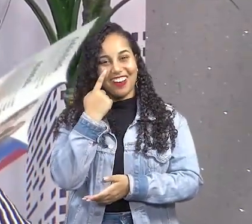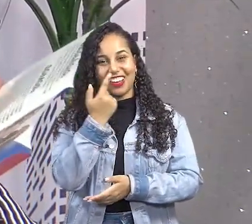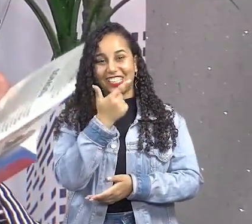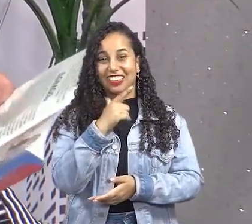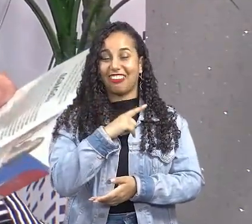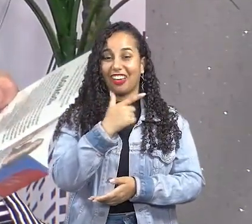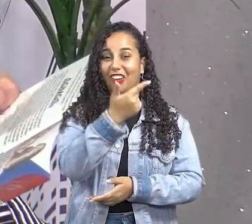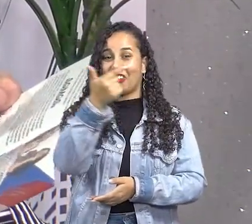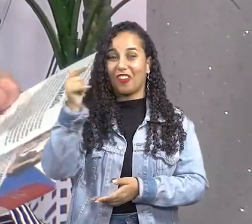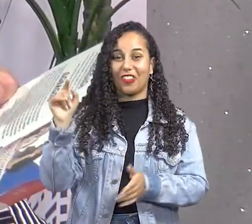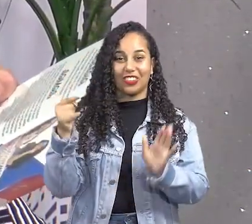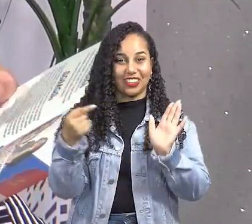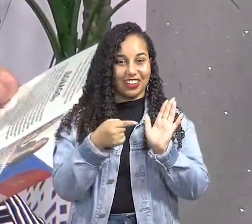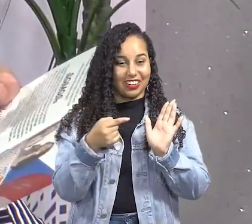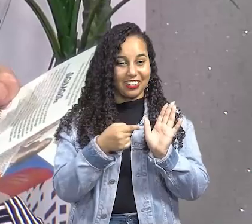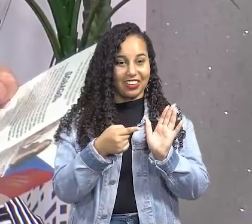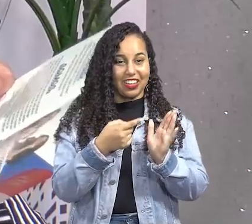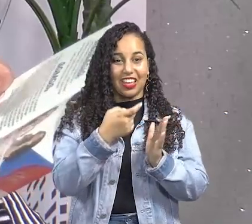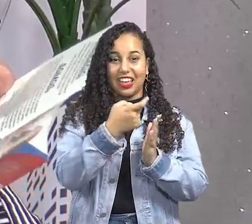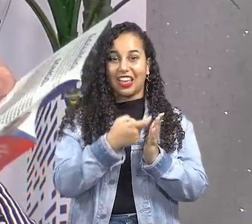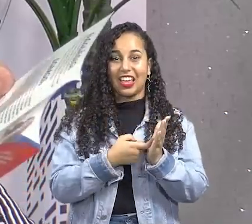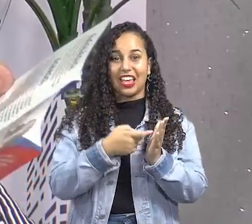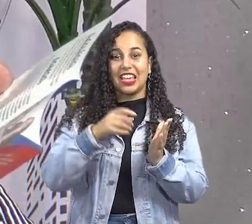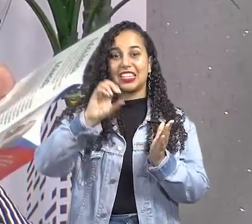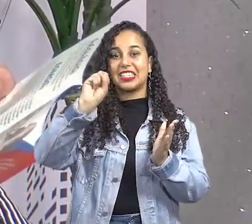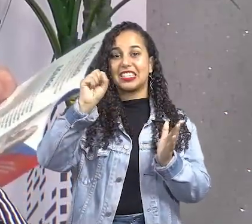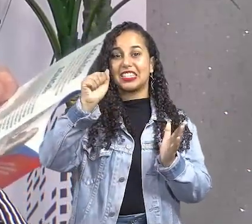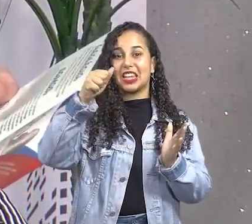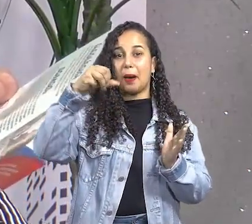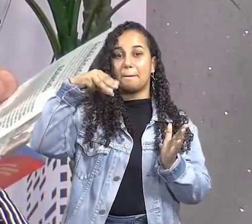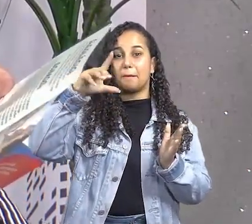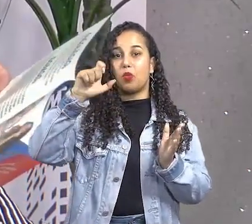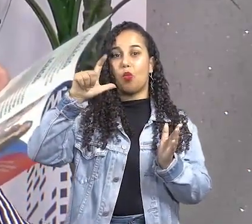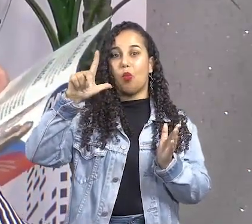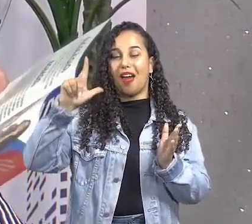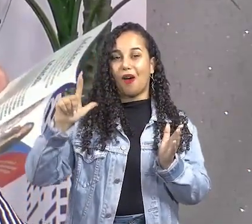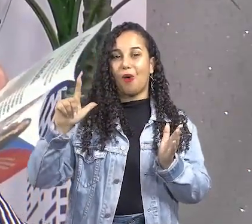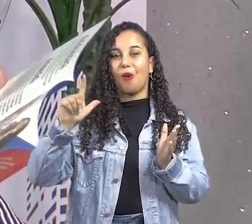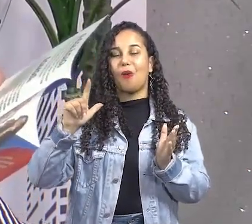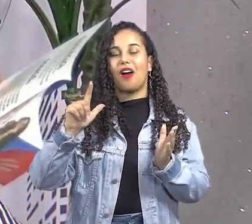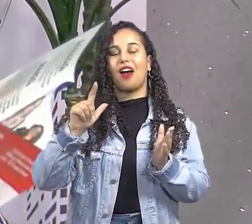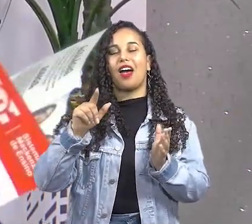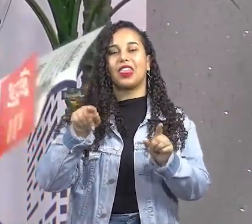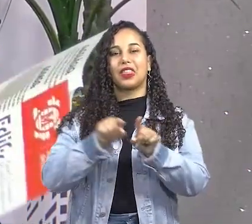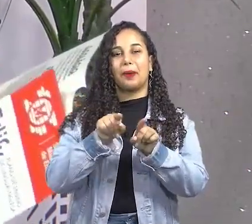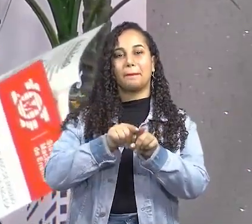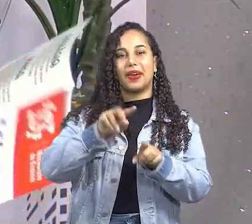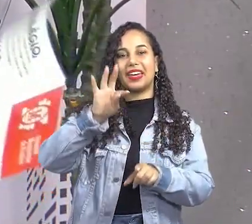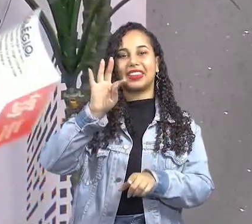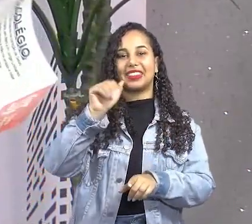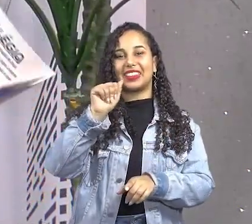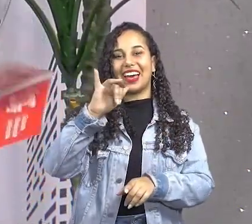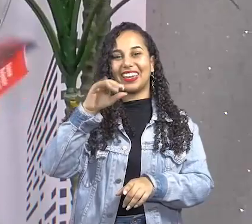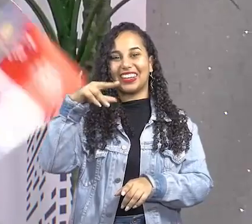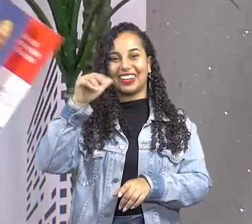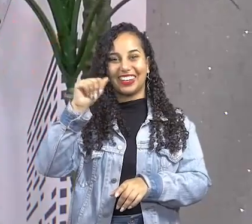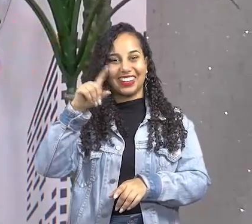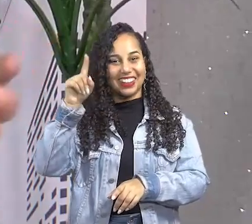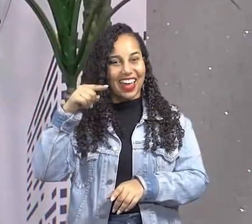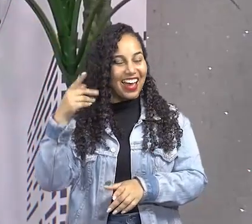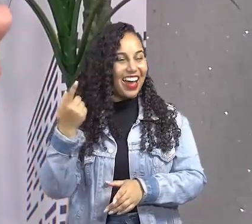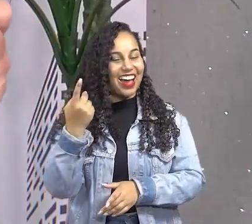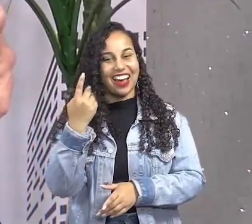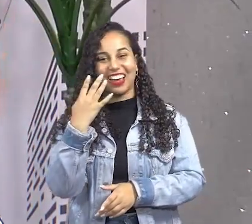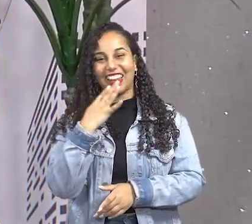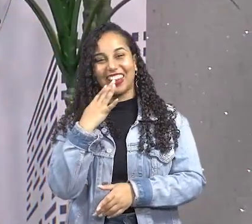já é outro, olha. Que já tem o testemunho aqui do Samuel Sudário e da Tainá Louise. Que